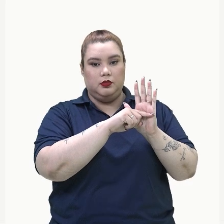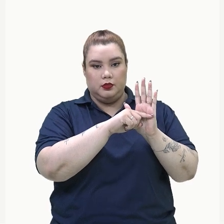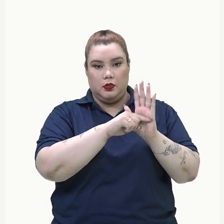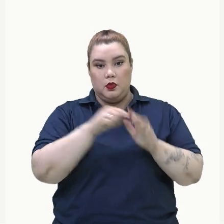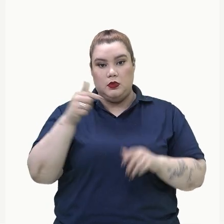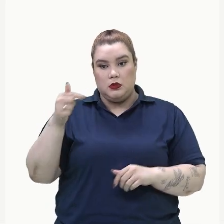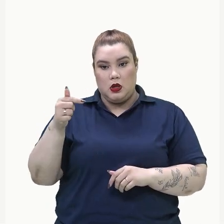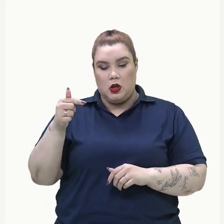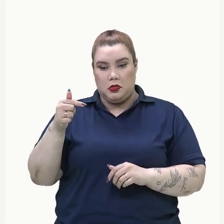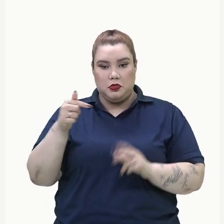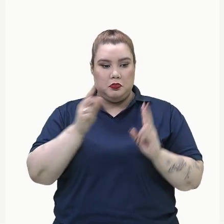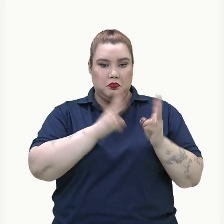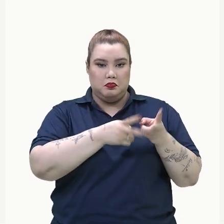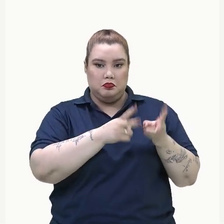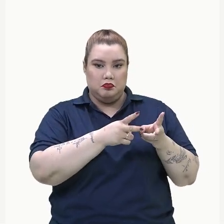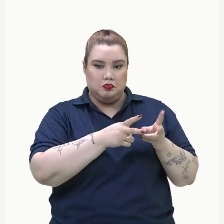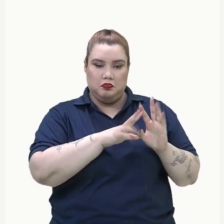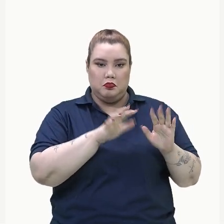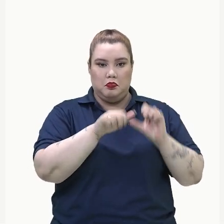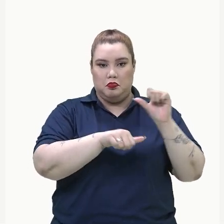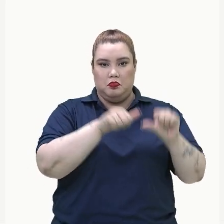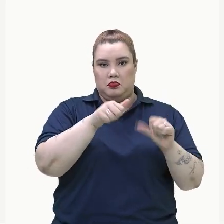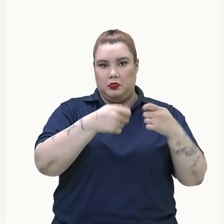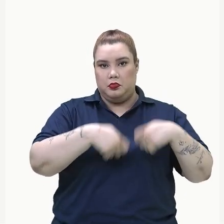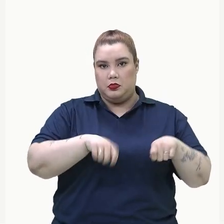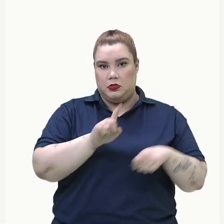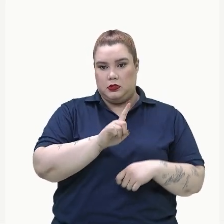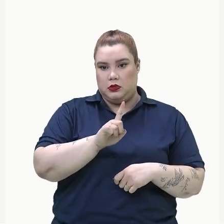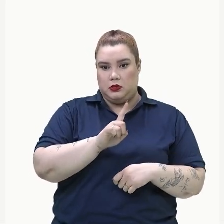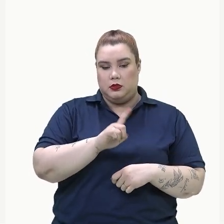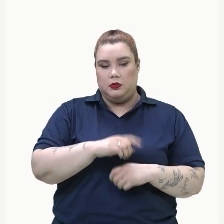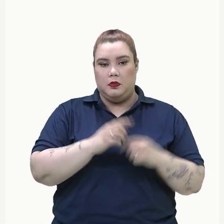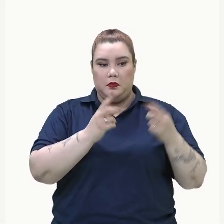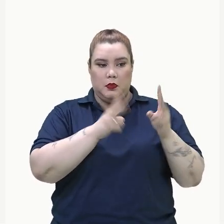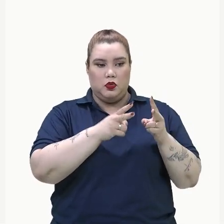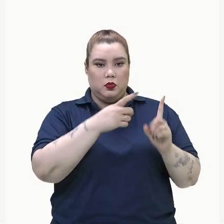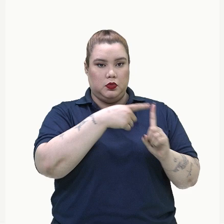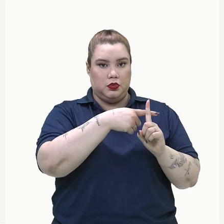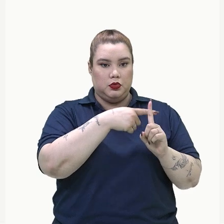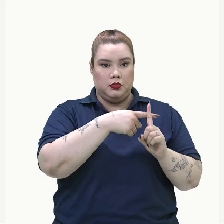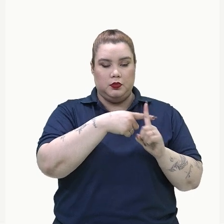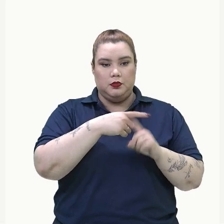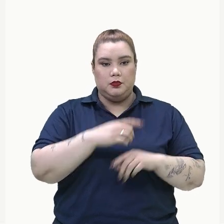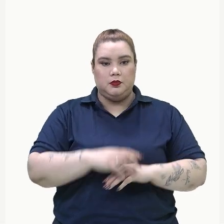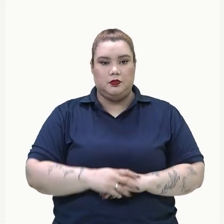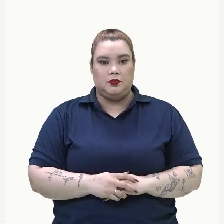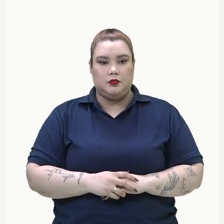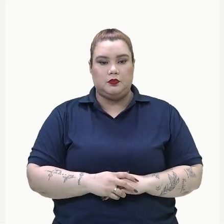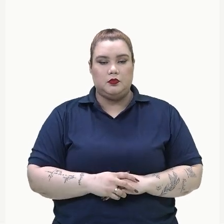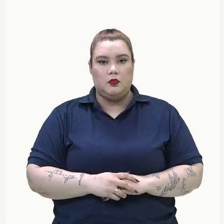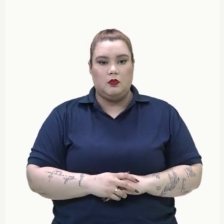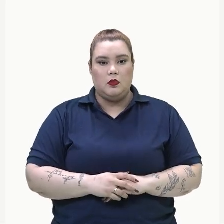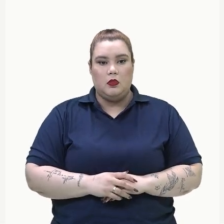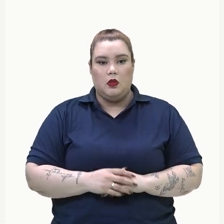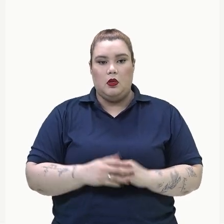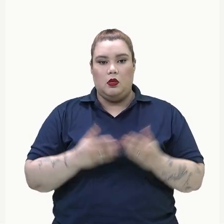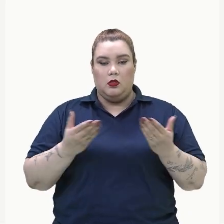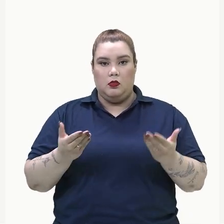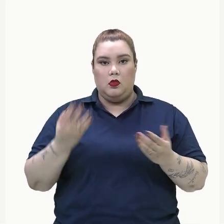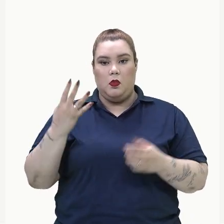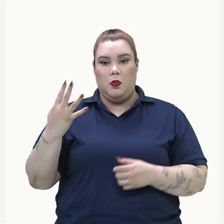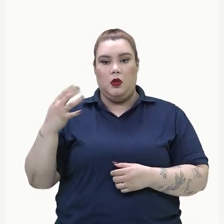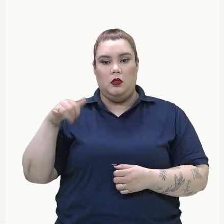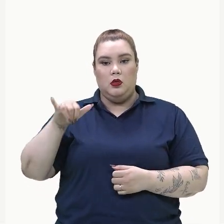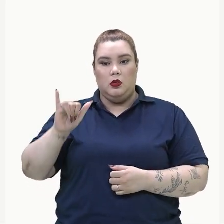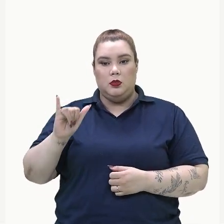direito, então não estou trocando o sinal dele, tá? Ele permaneceu com o mesmo sinal, tá? Então 4y